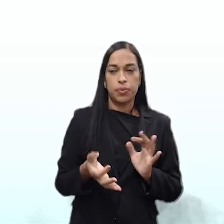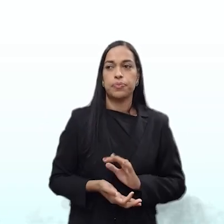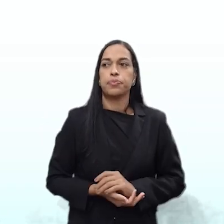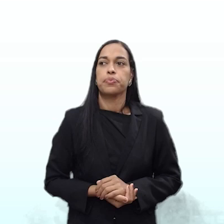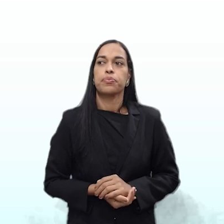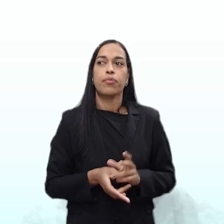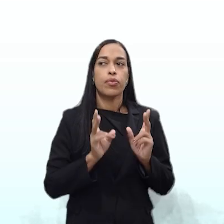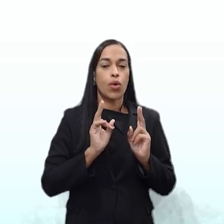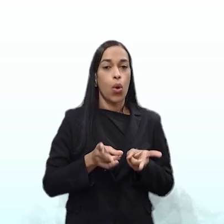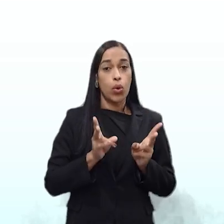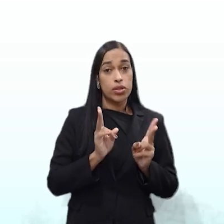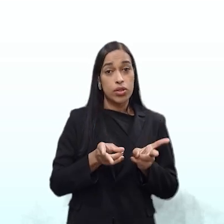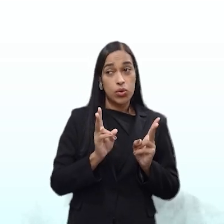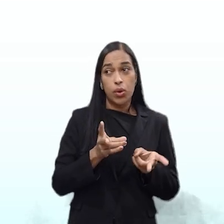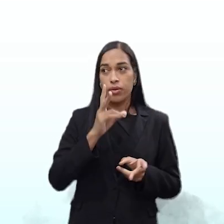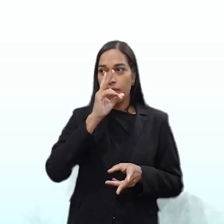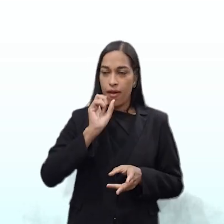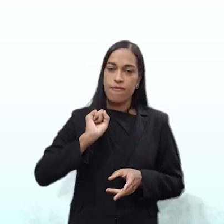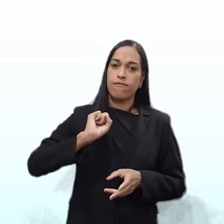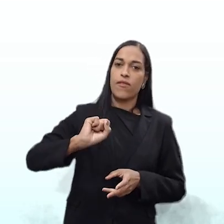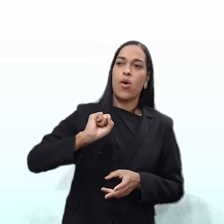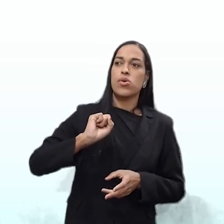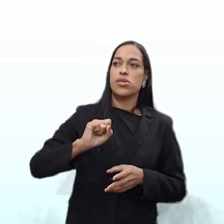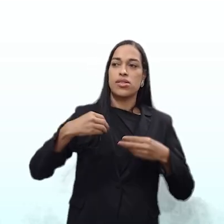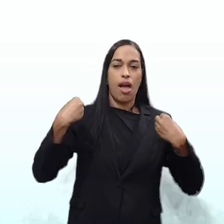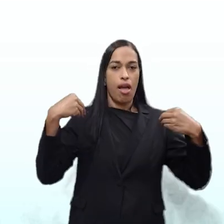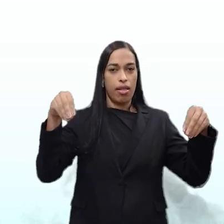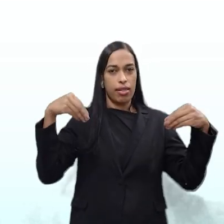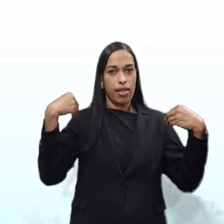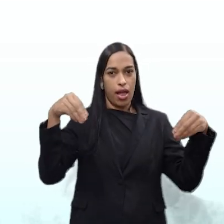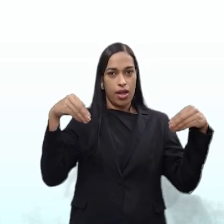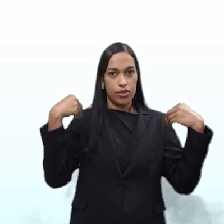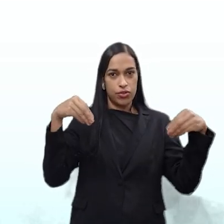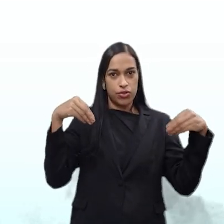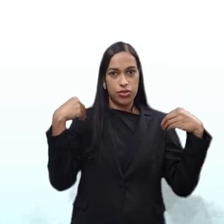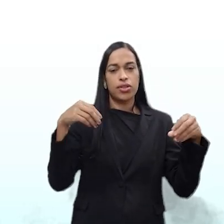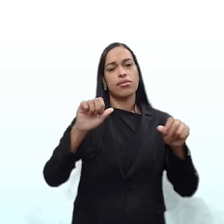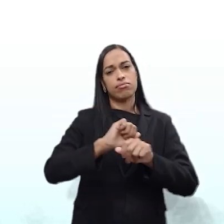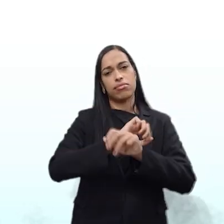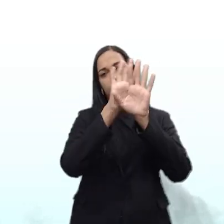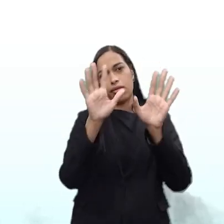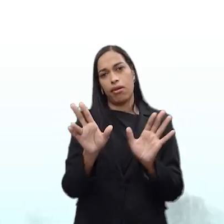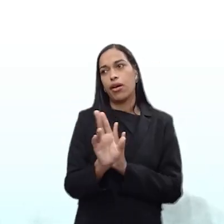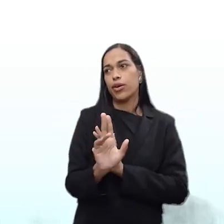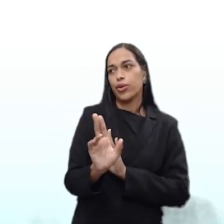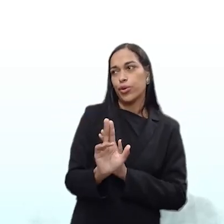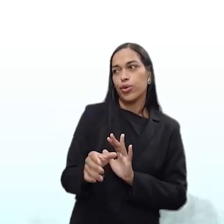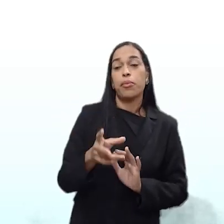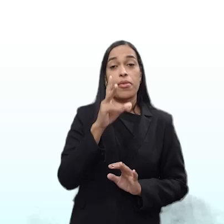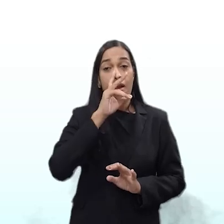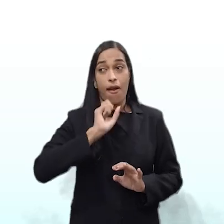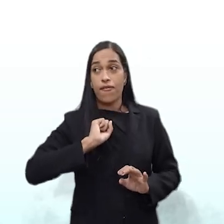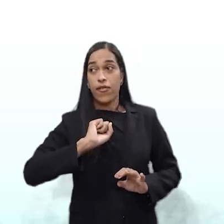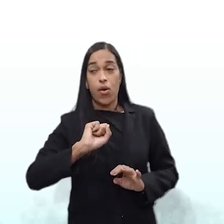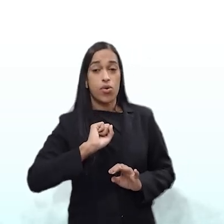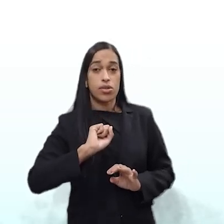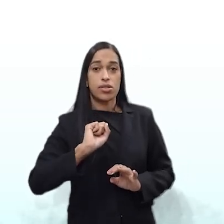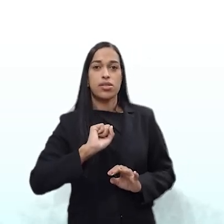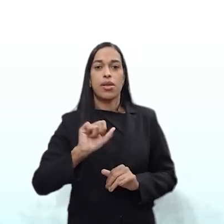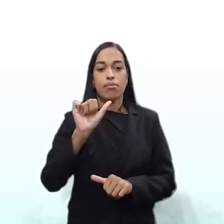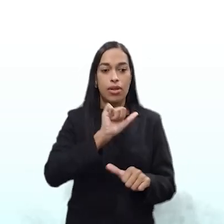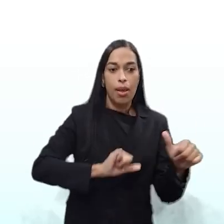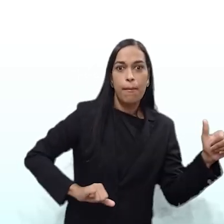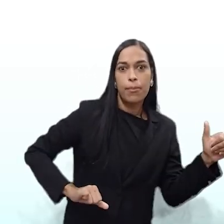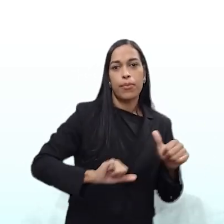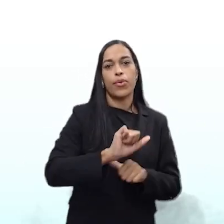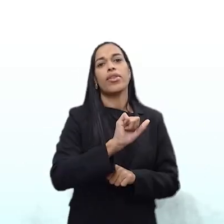dando sequência, a gente vai falar da força elástica e o nome já está bem claro, né? É a força gerada pela deformação de uma